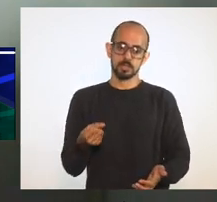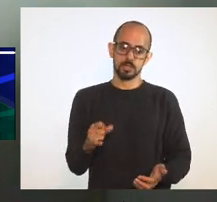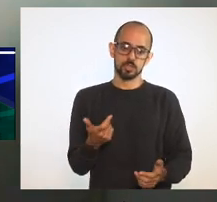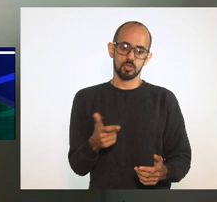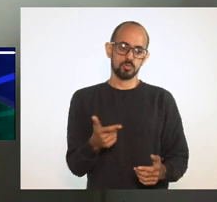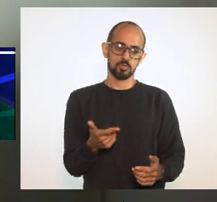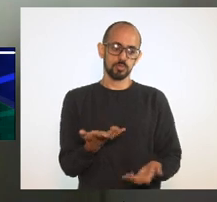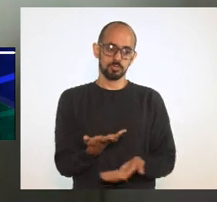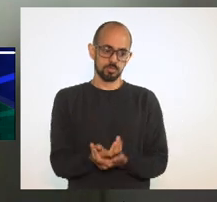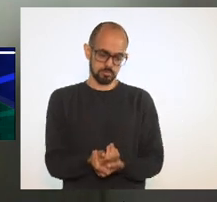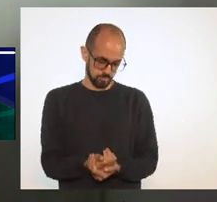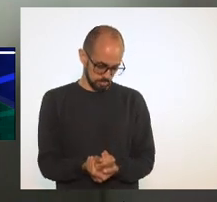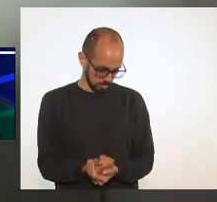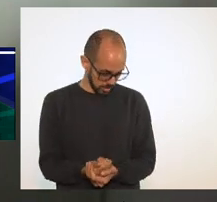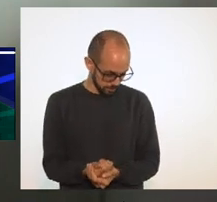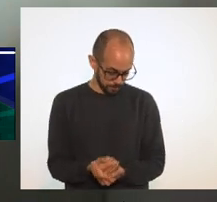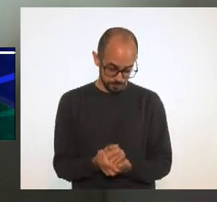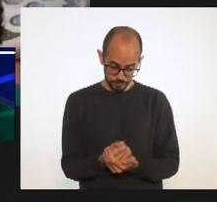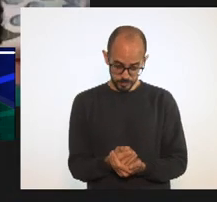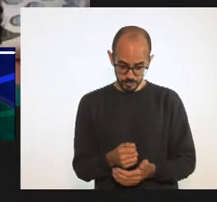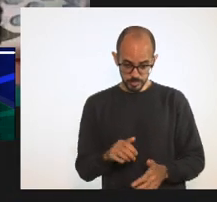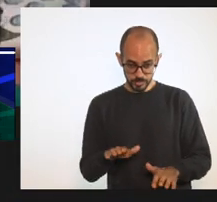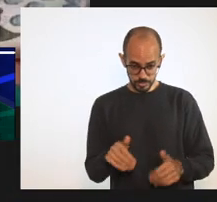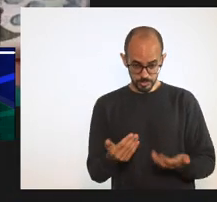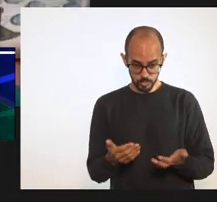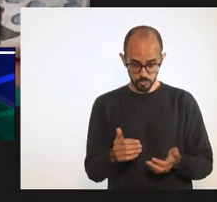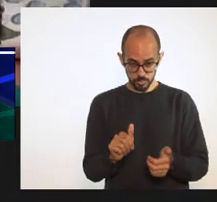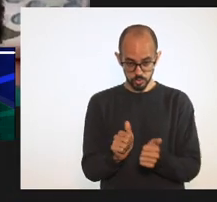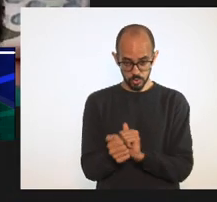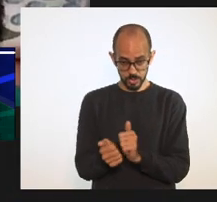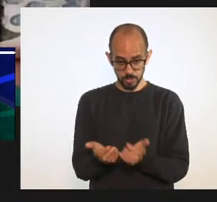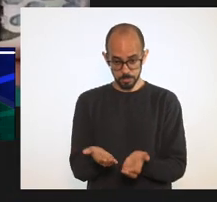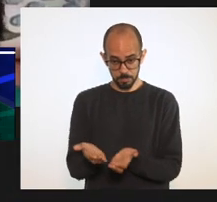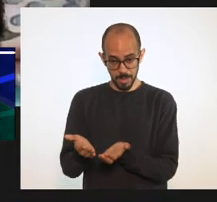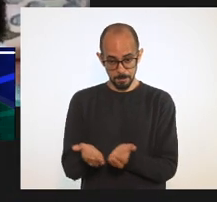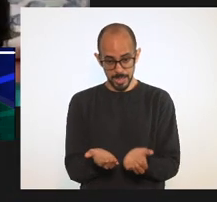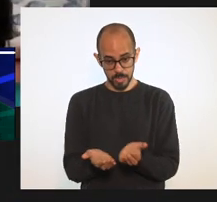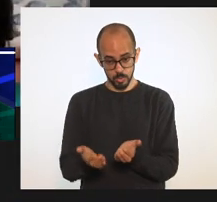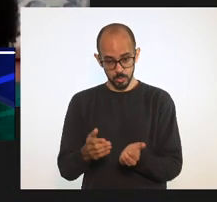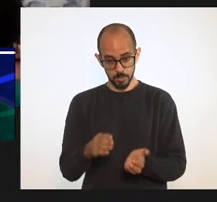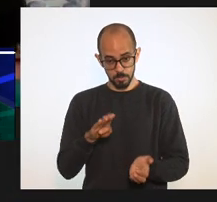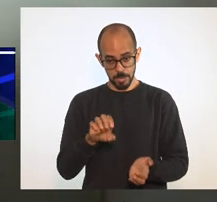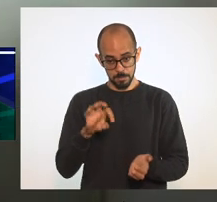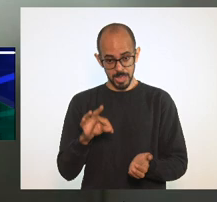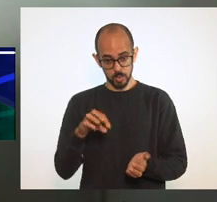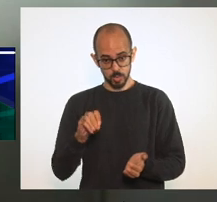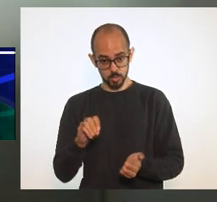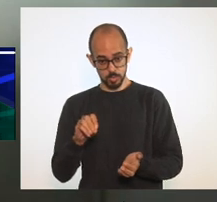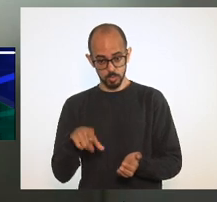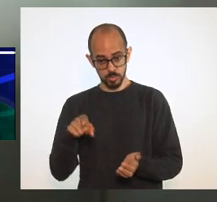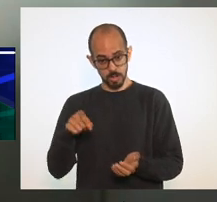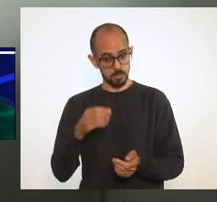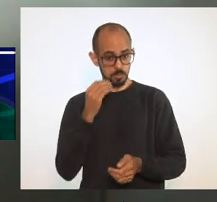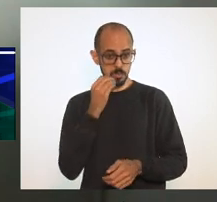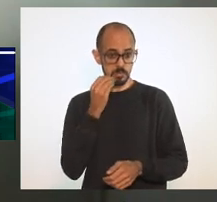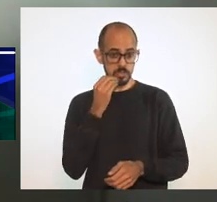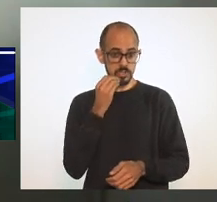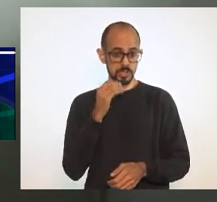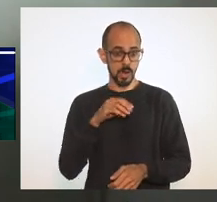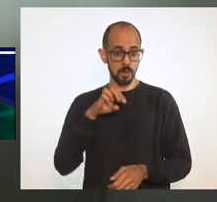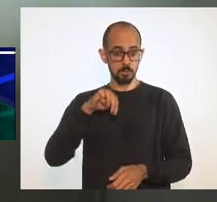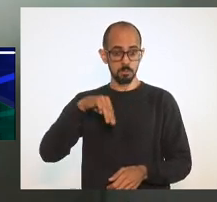propondo, deputado Bebeto, que o nome do estádio fosse Mendes de Moraes, que foi quem construiu.